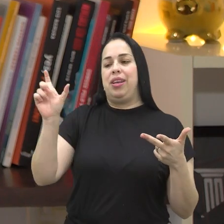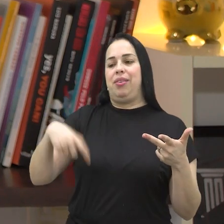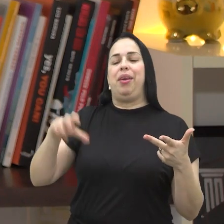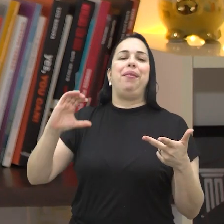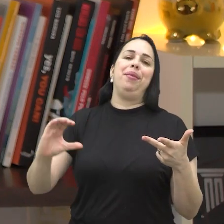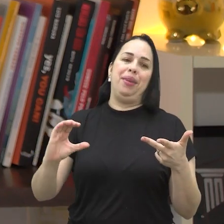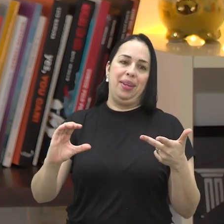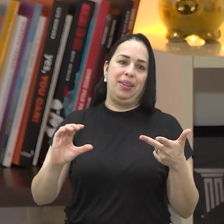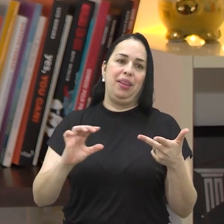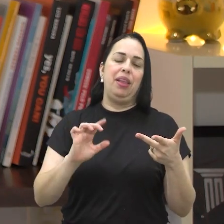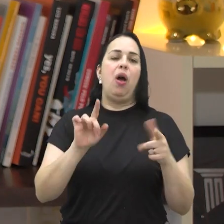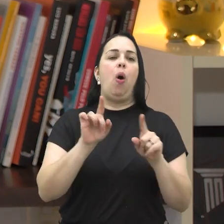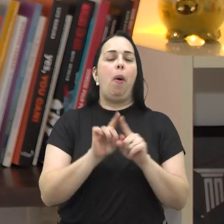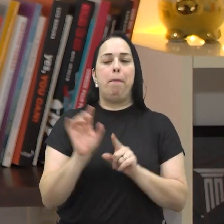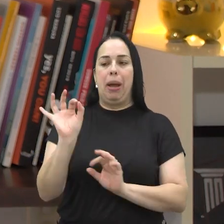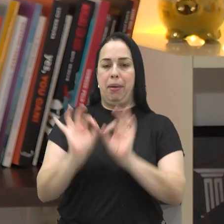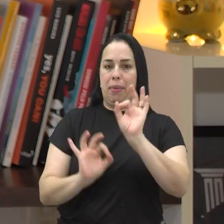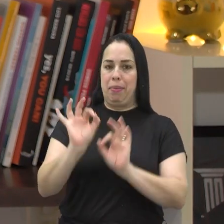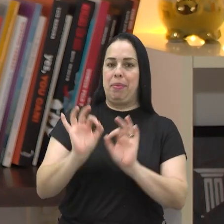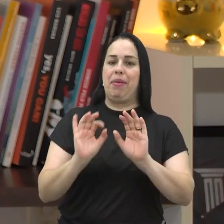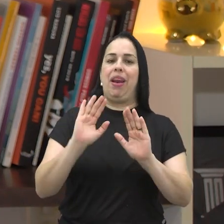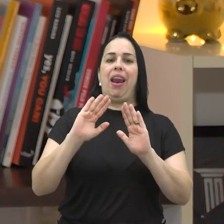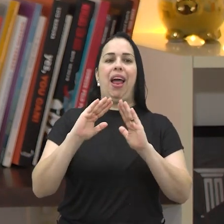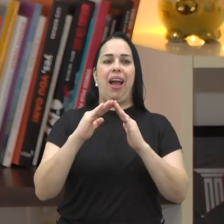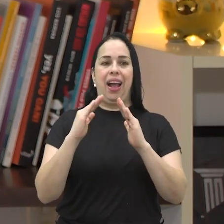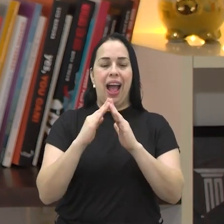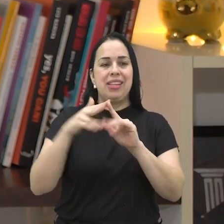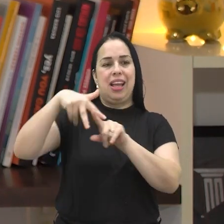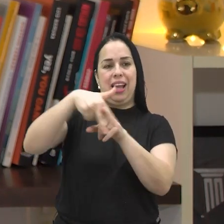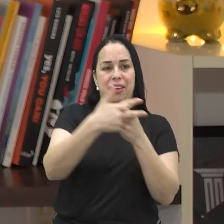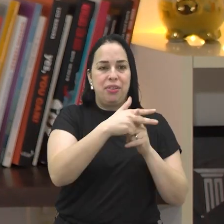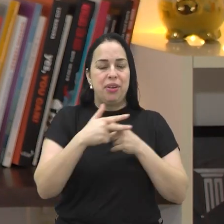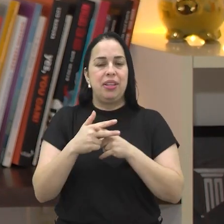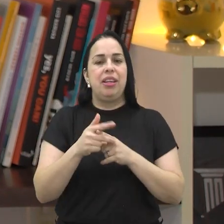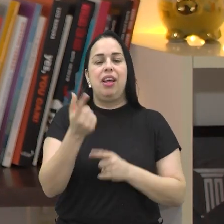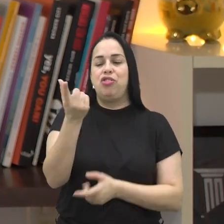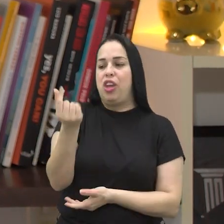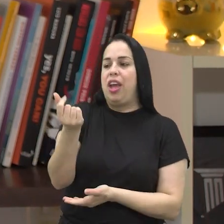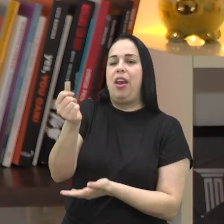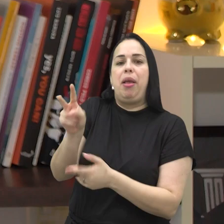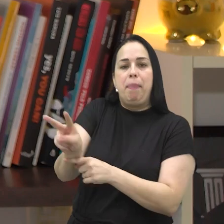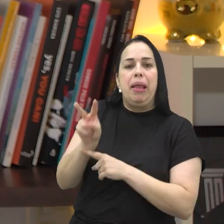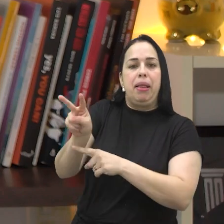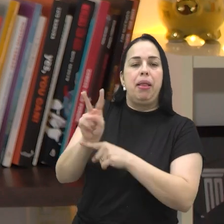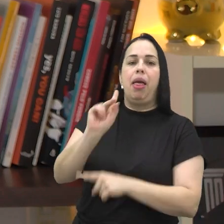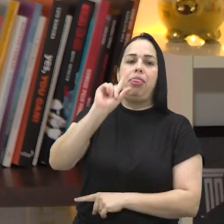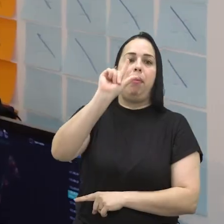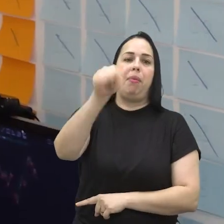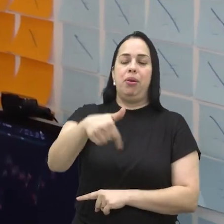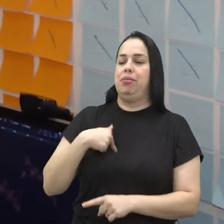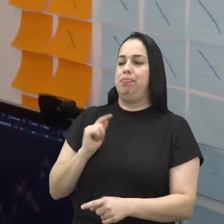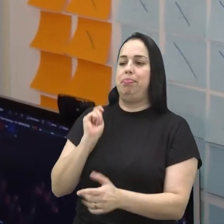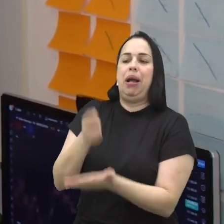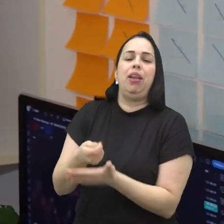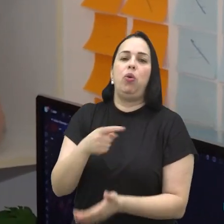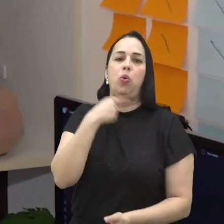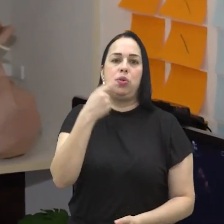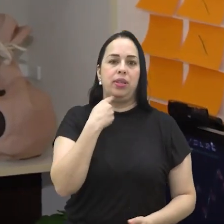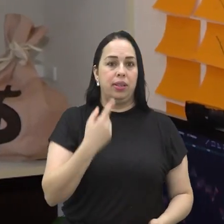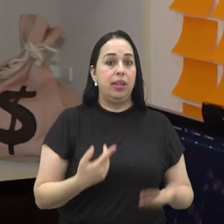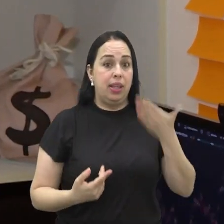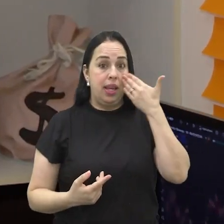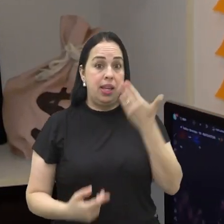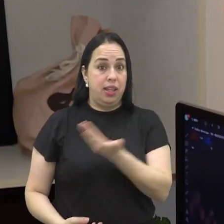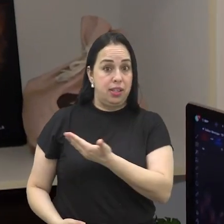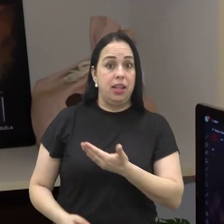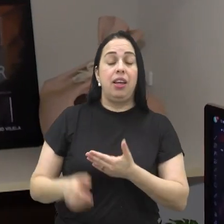também, tanto para ajudar os filhos, ou então fazer uma reforma em casa, e nessa que vai pegando dinheiro emprestado, depois não consegue pagar. Este educador